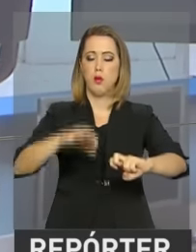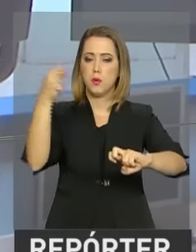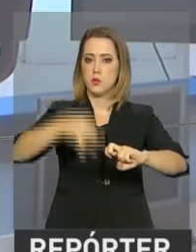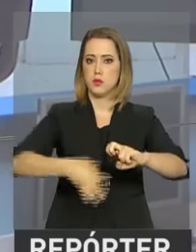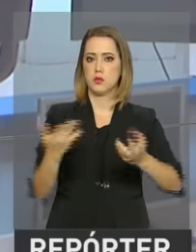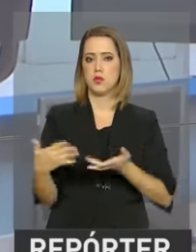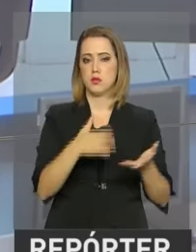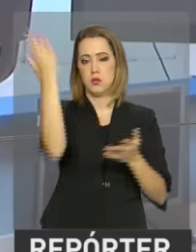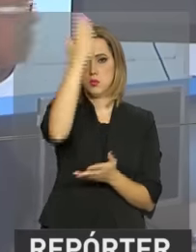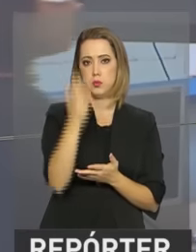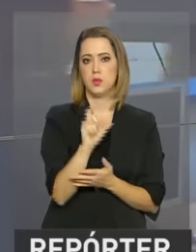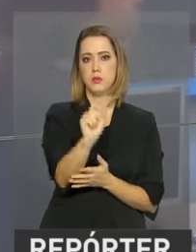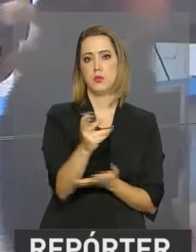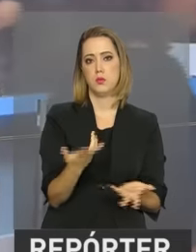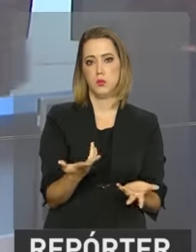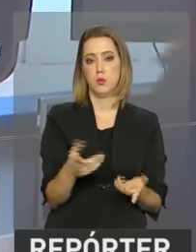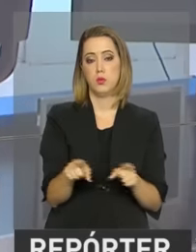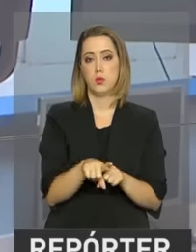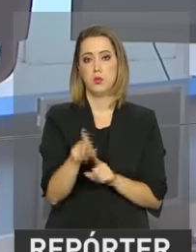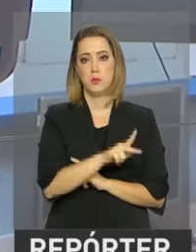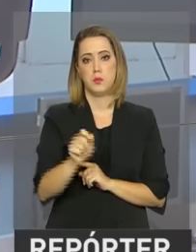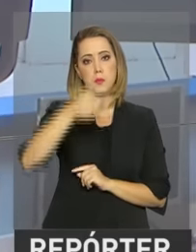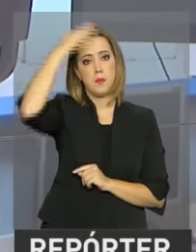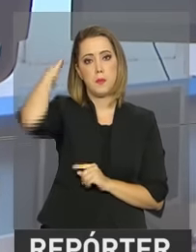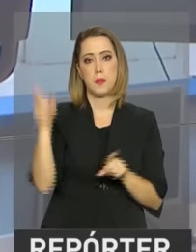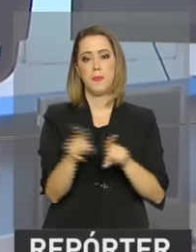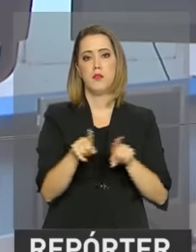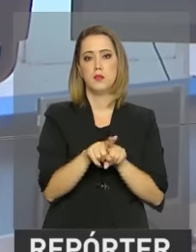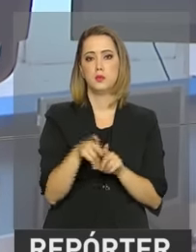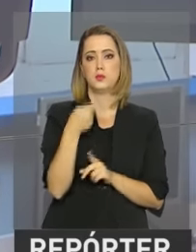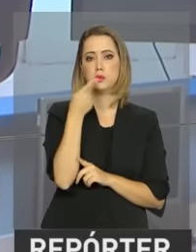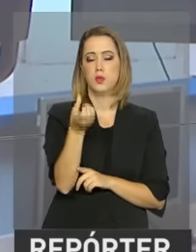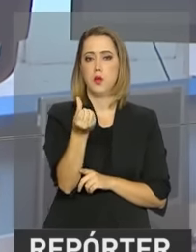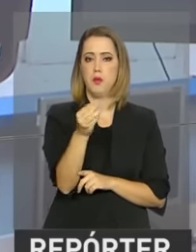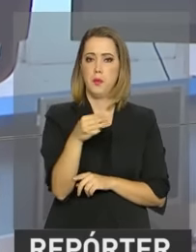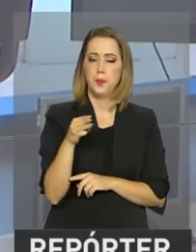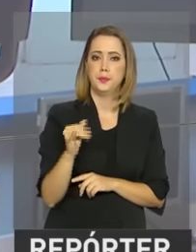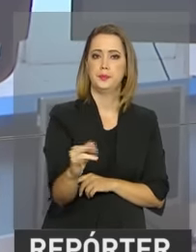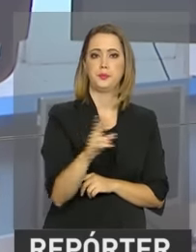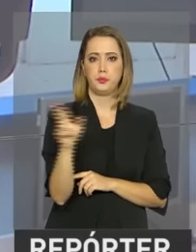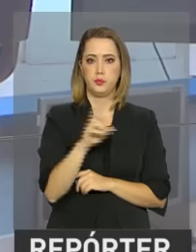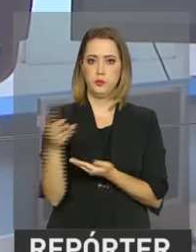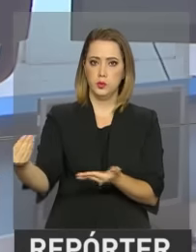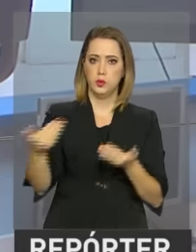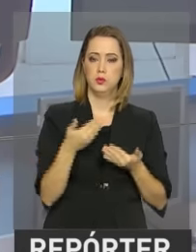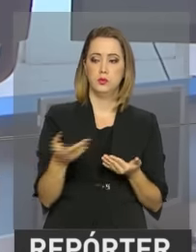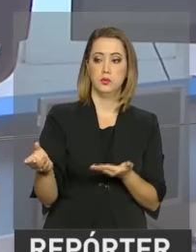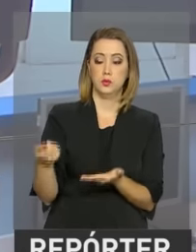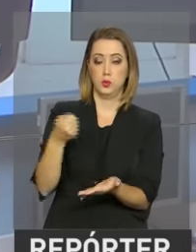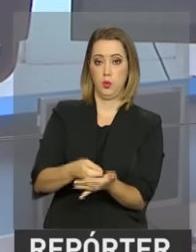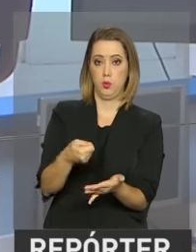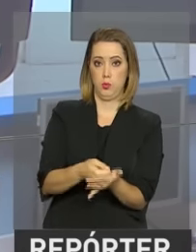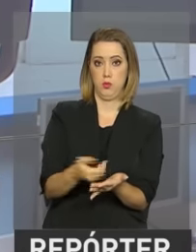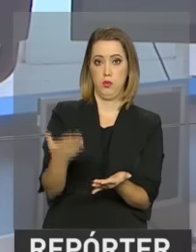2018 o presidente temer também adiantou que R 6 bilhões deais vindos da repatriação de recursos de brasileiros no exterior